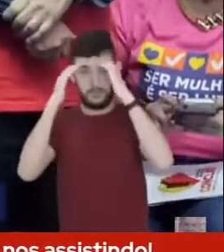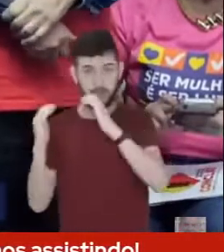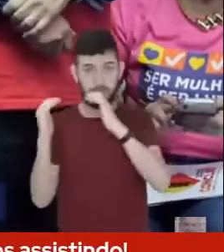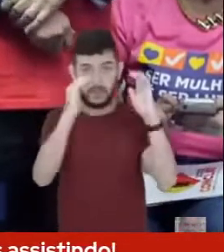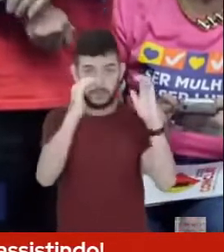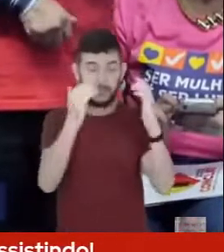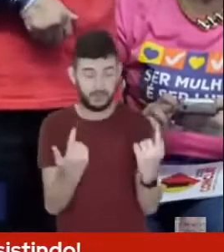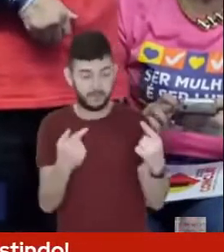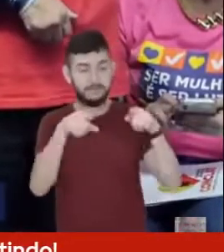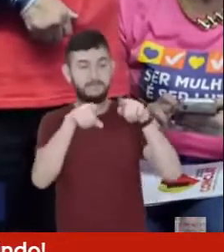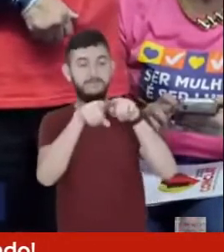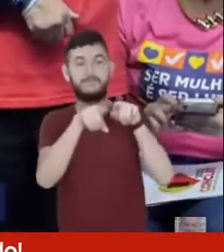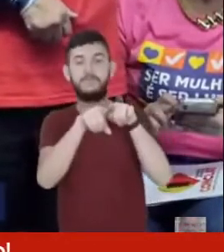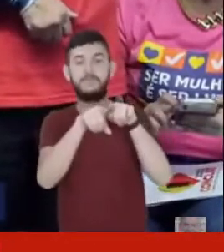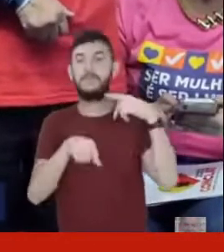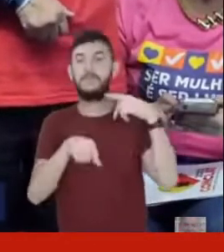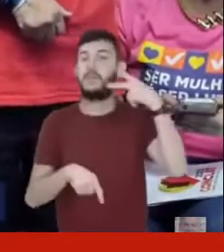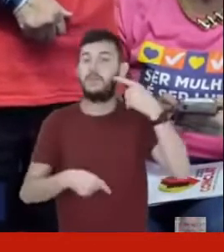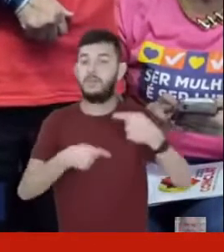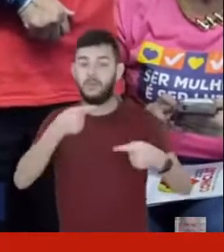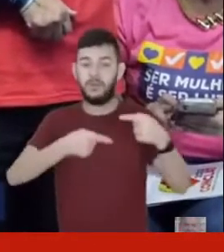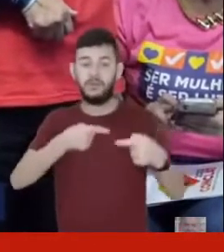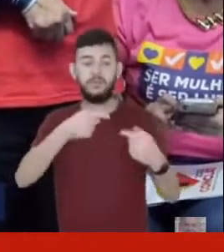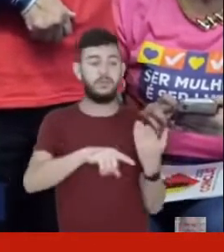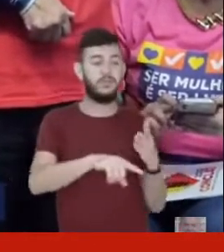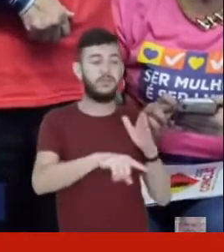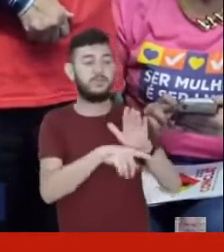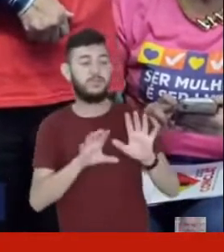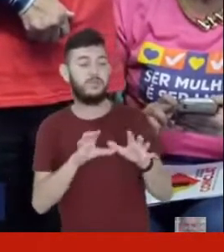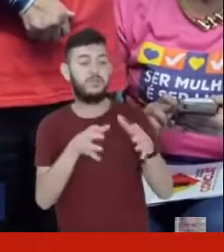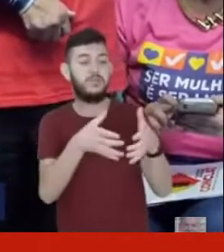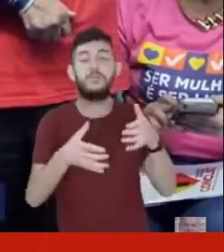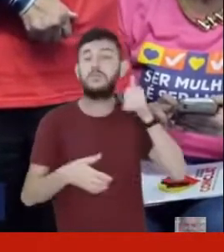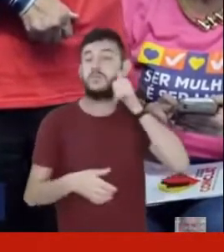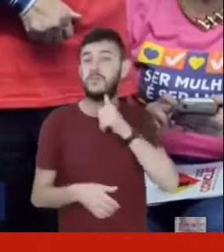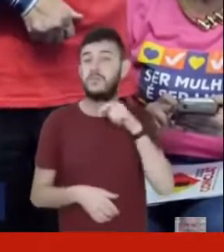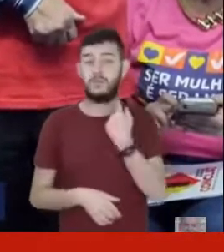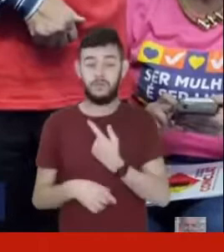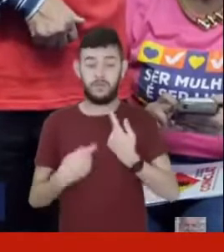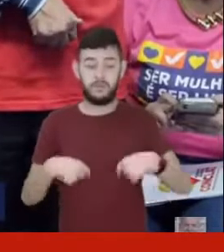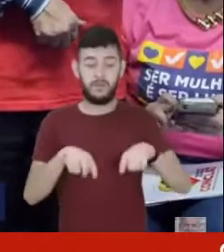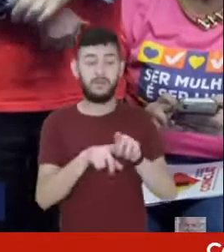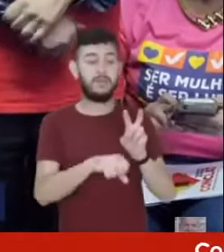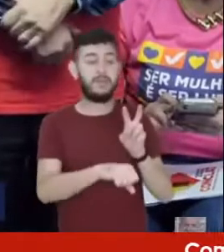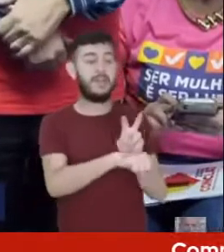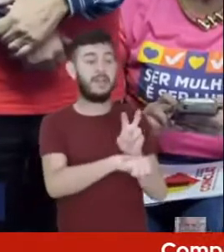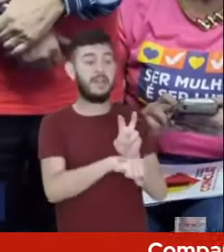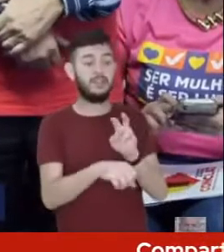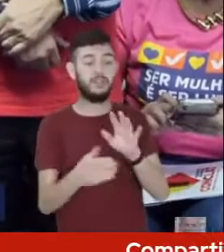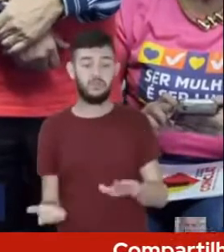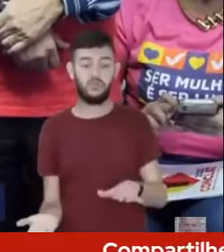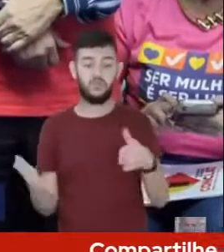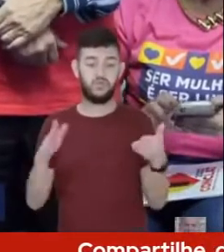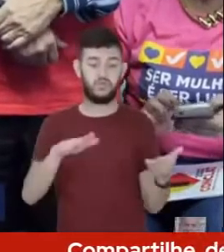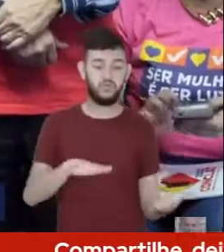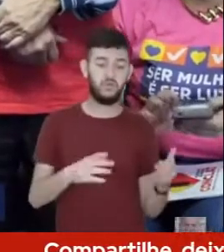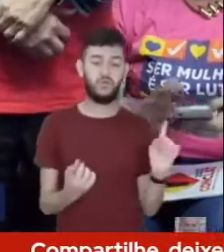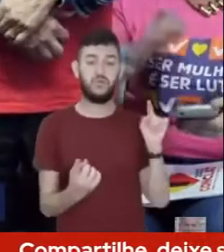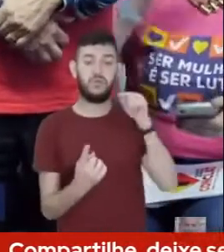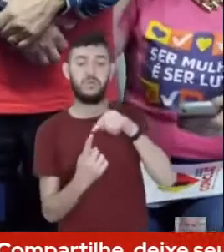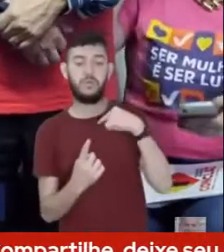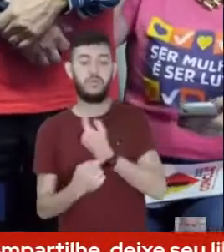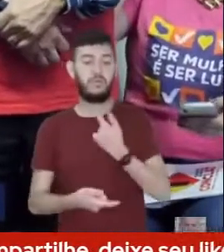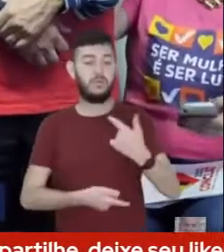Políticas públicas para as mulheres. Nós precisamos de creche 24 horas para que possamos trabalhar e